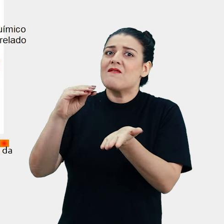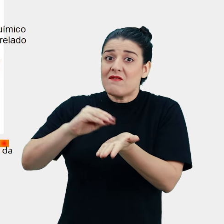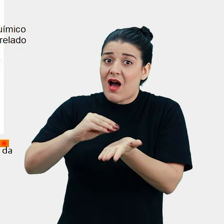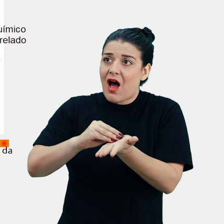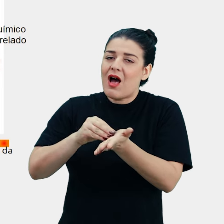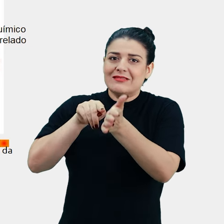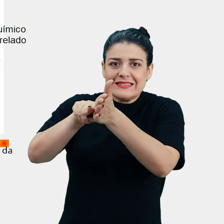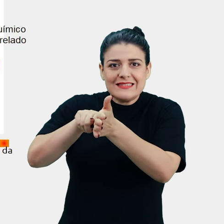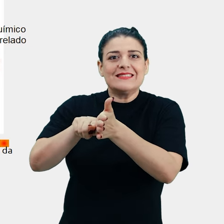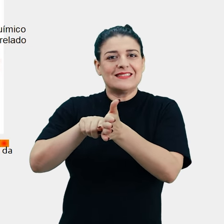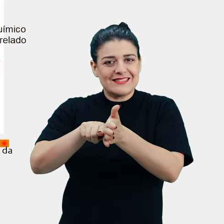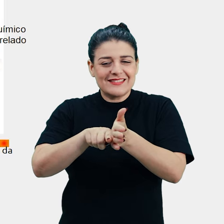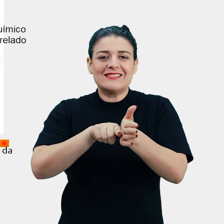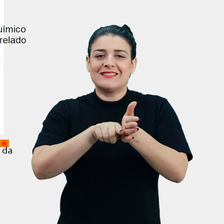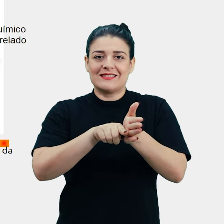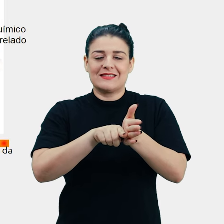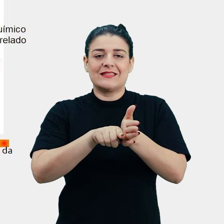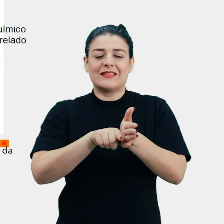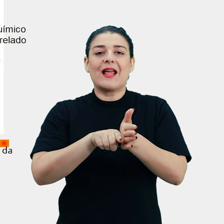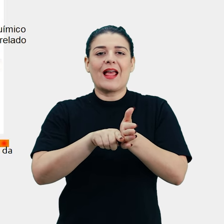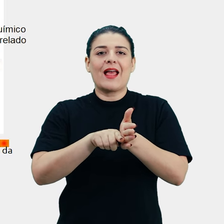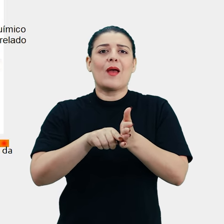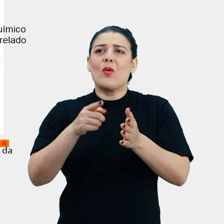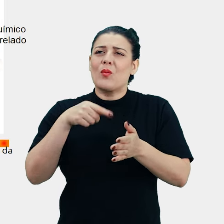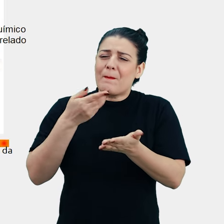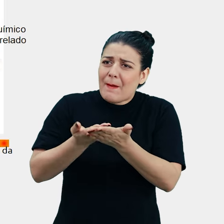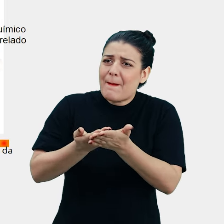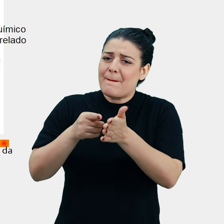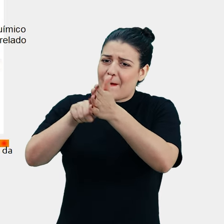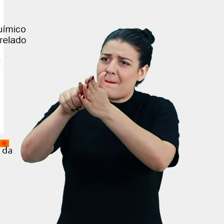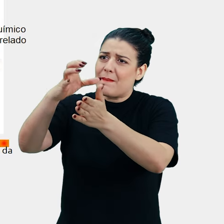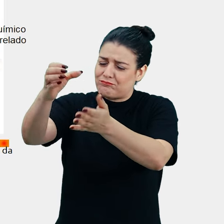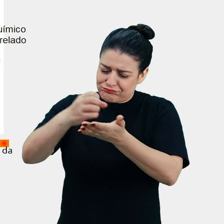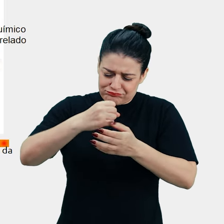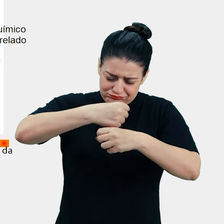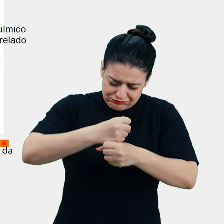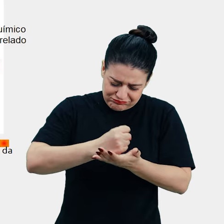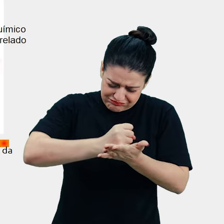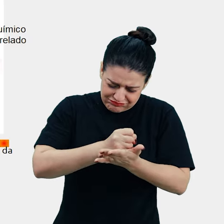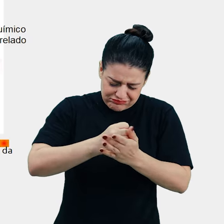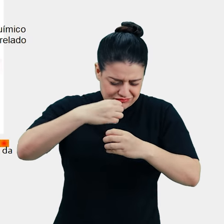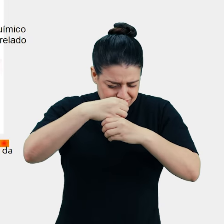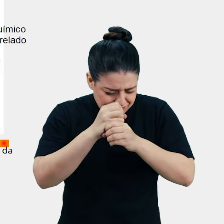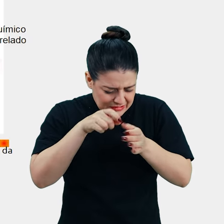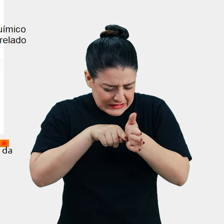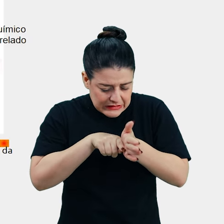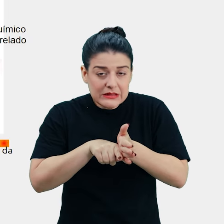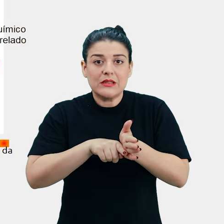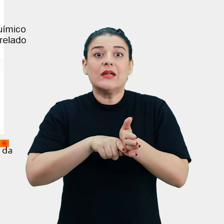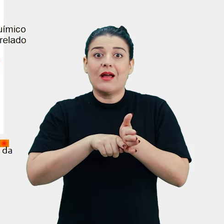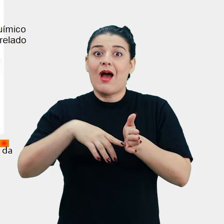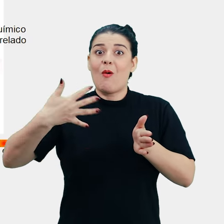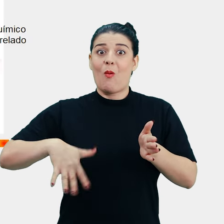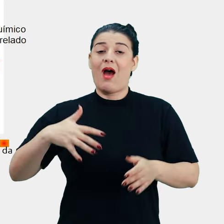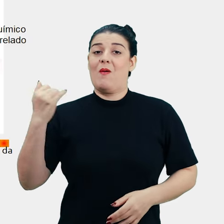foram exploradas, no sentido que eu digo de serem estudadas mesmo. Então, são estudos de grande